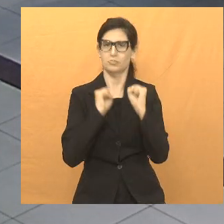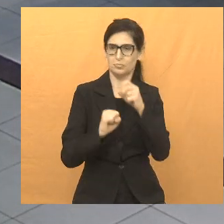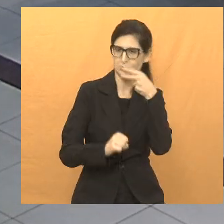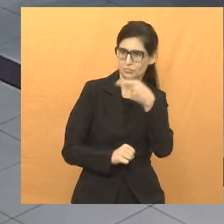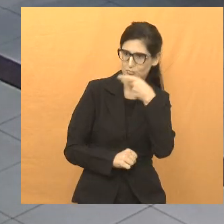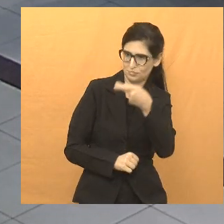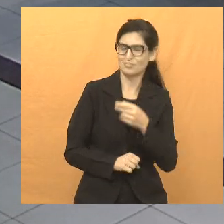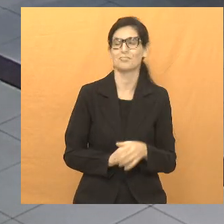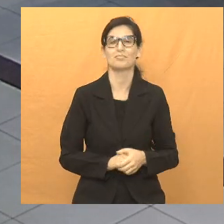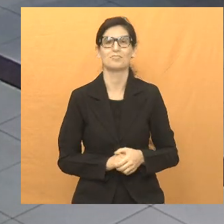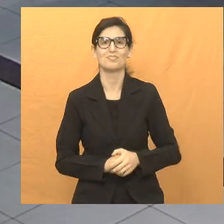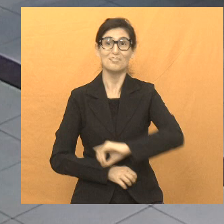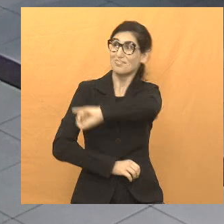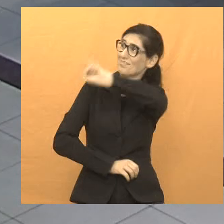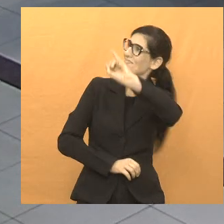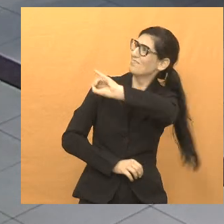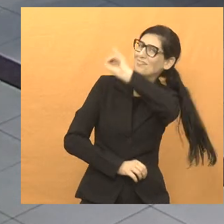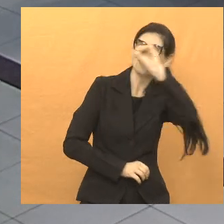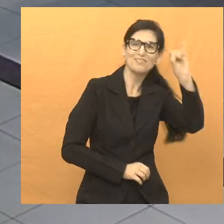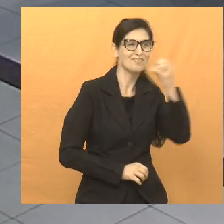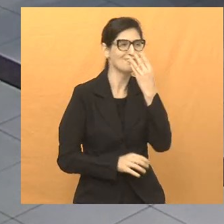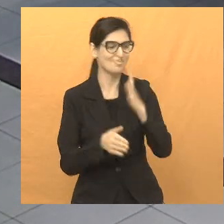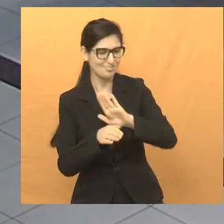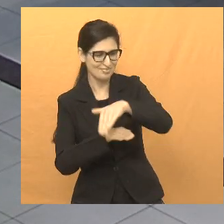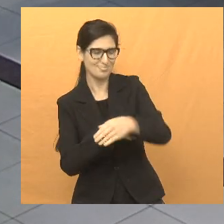Bem, boa noite a todos, boa noite a todas.